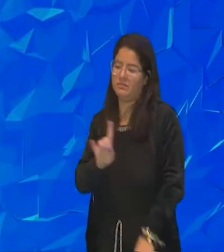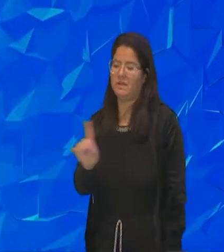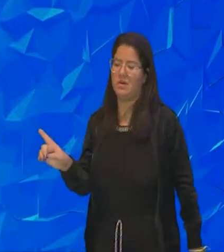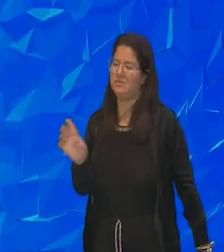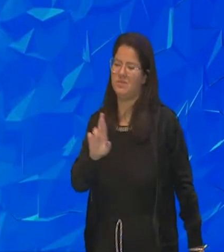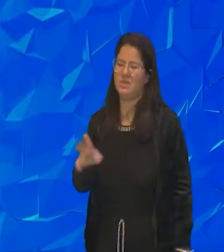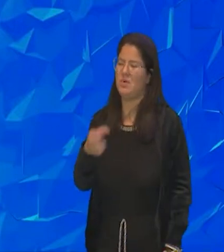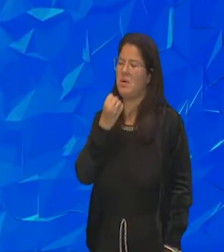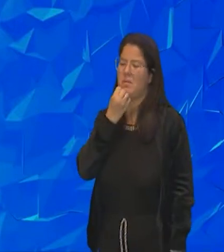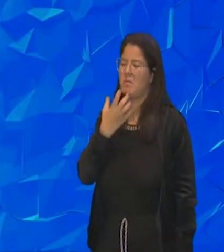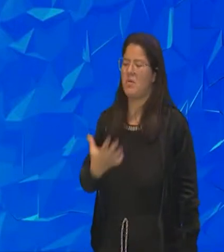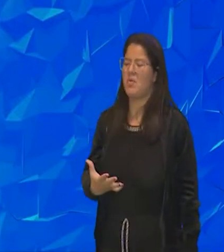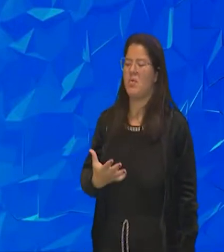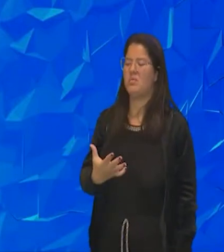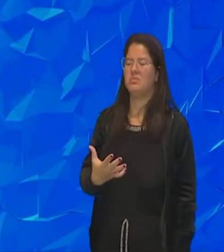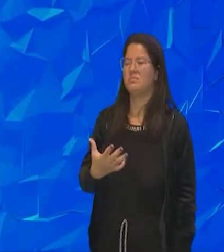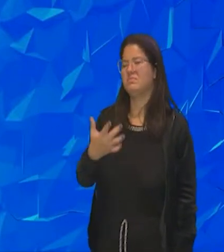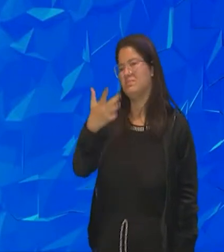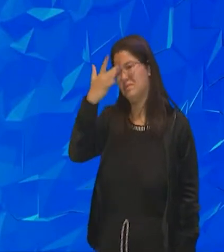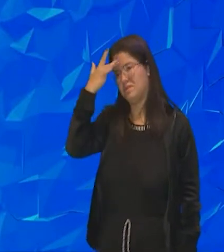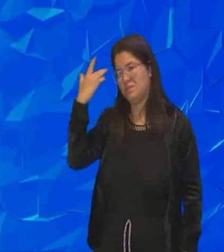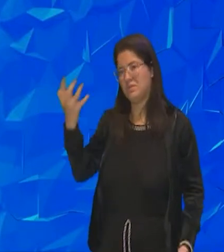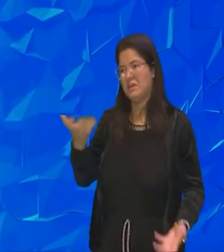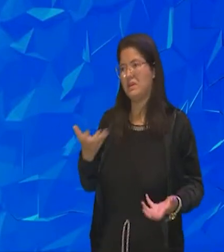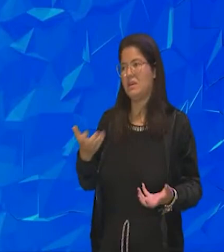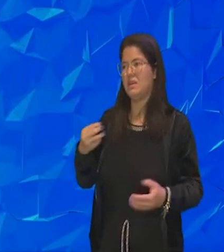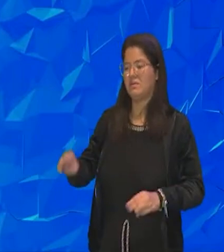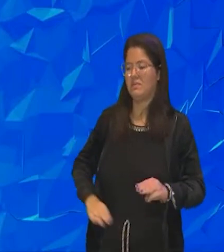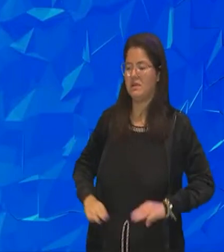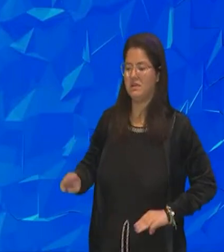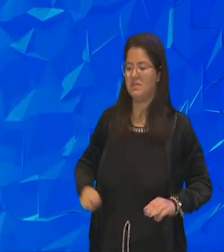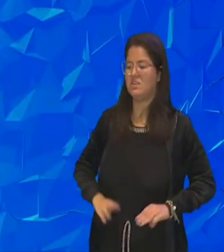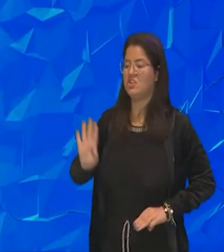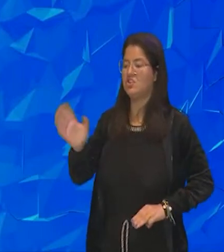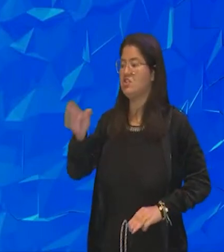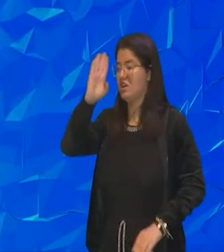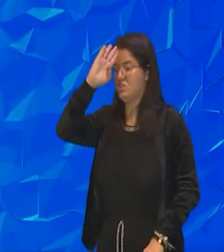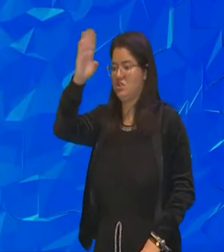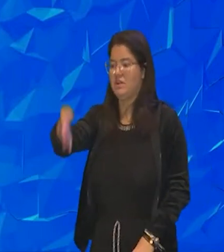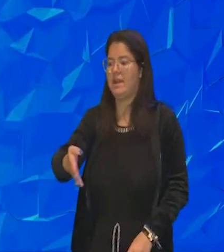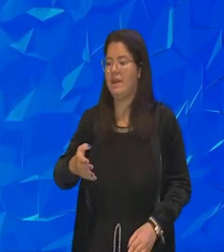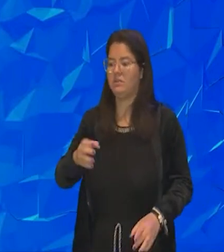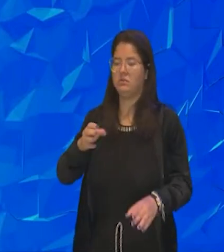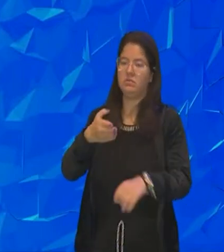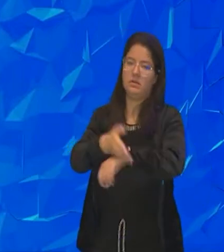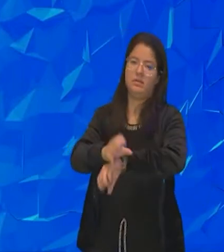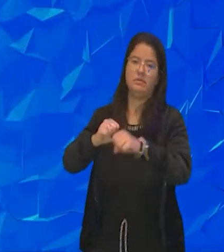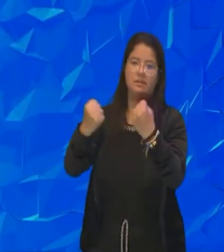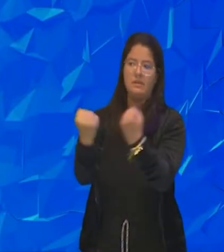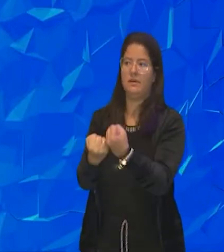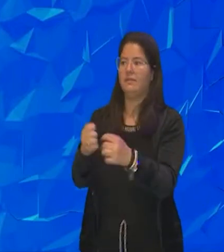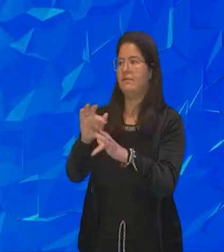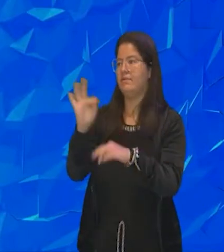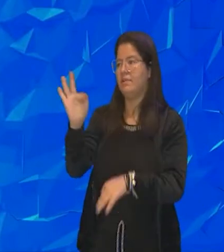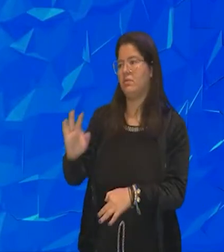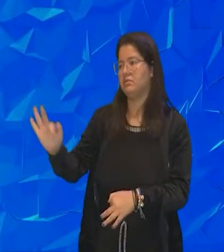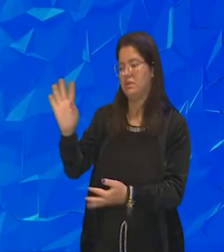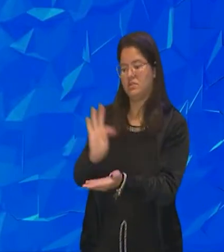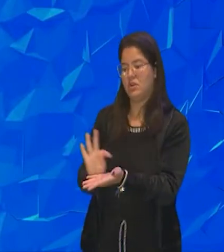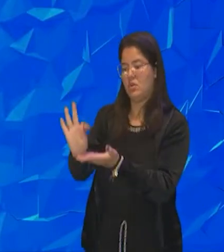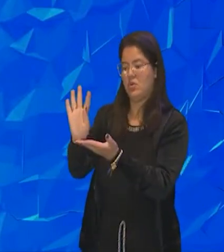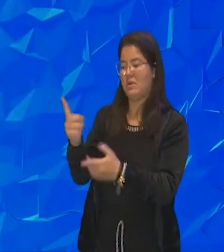esta pessoa, desejando o ministério, vá direto para o preparo teológico num seminário, numa faculdade teológica, pela